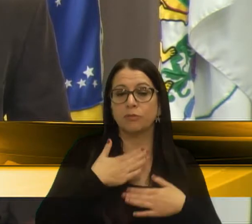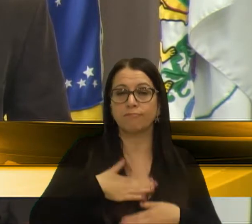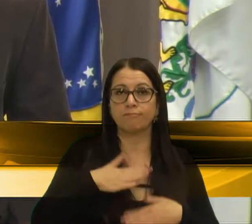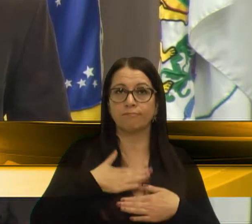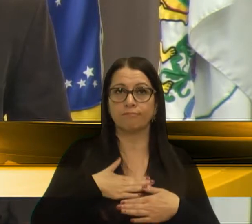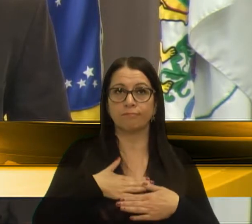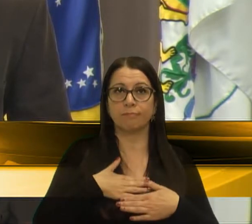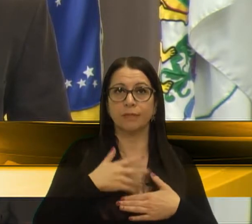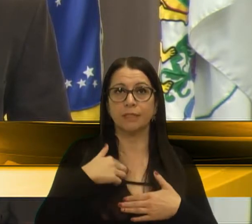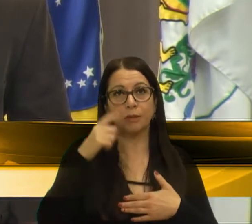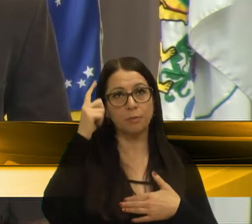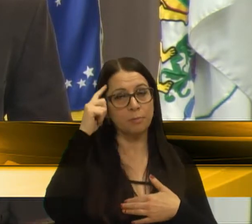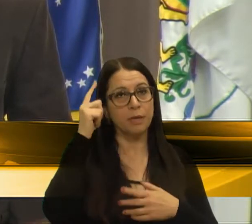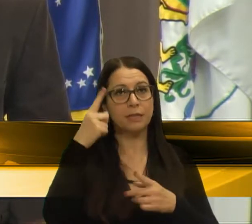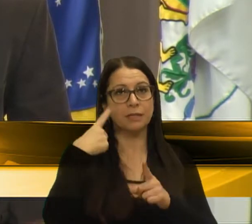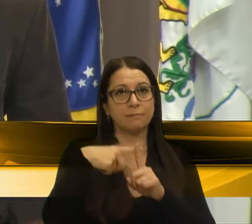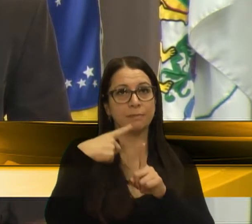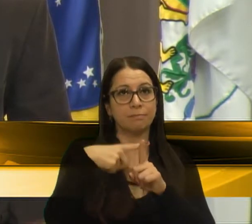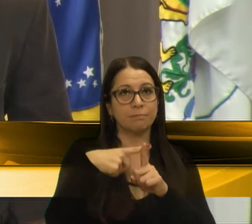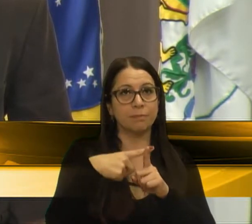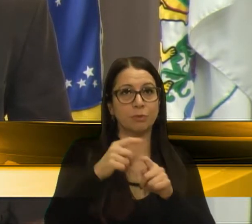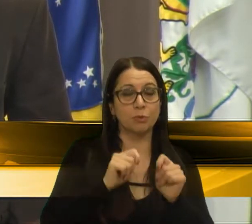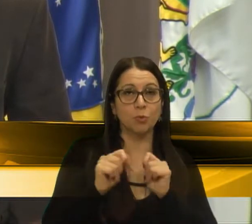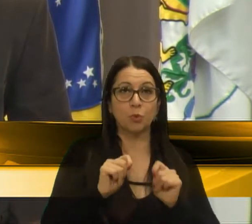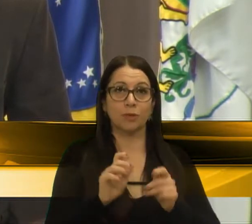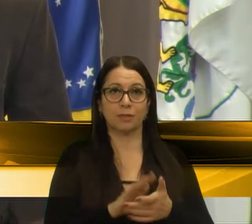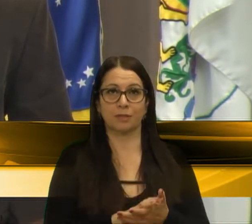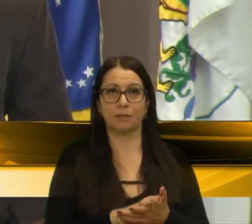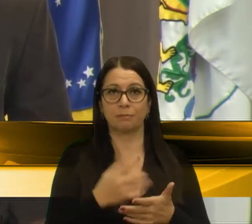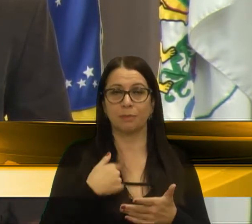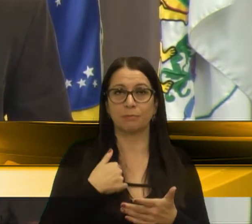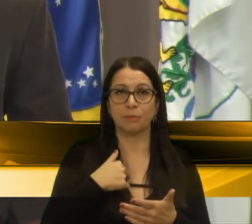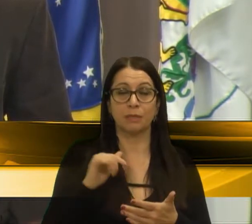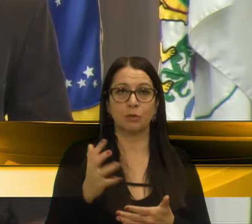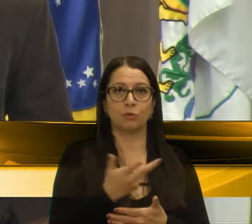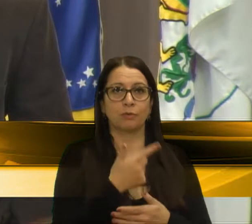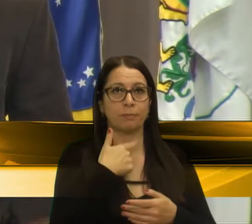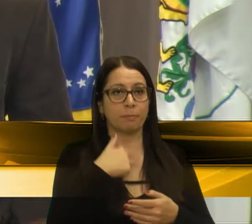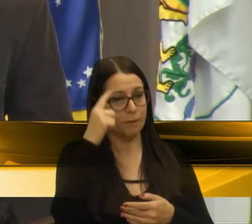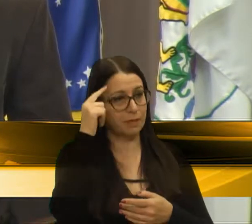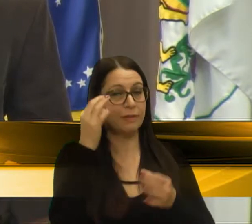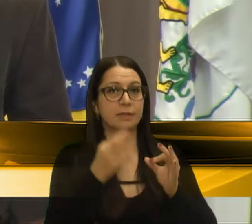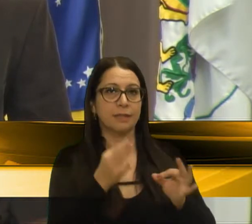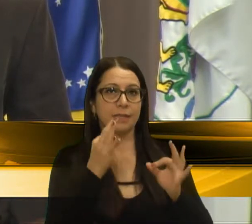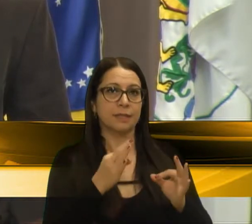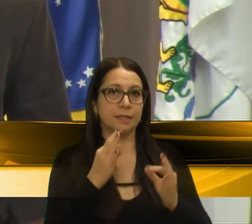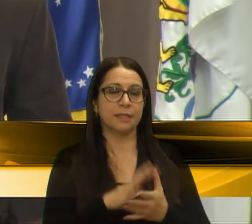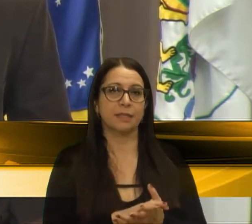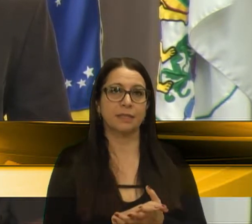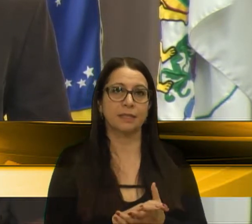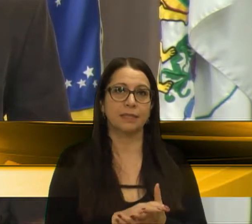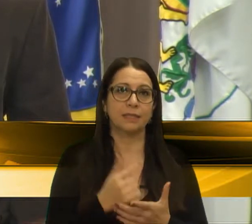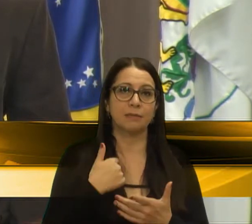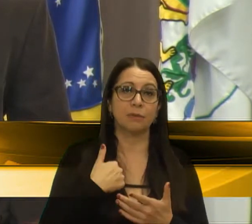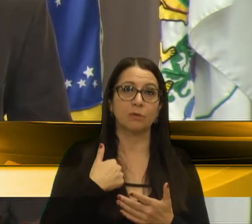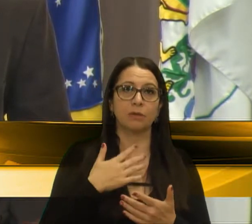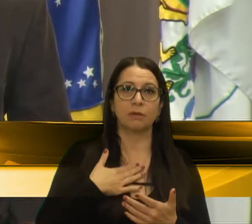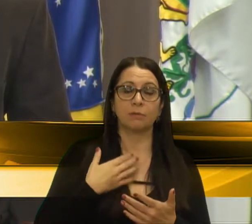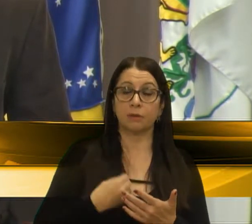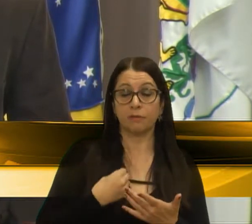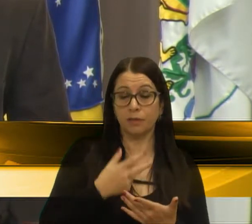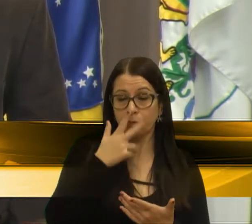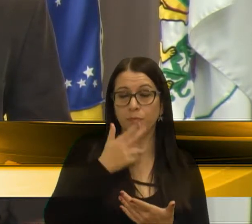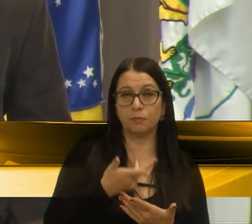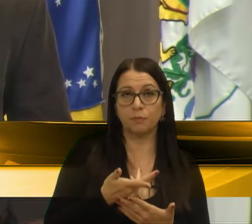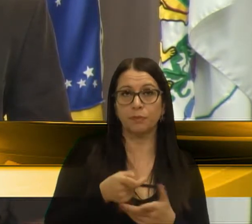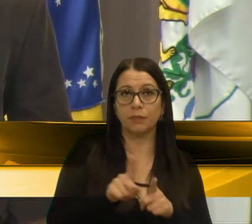um otimista incontrolável, assim, eu tenho que me controlar, porque para mim tudo vai dar certo, tudo, e assim que eu norteio minha vida, né? E